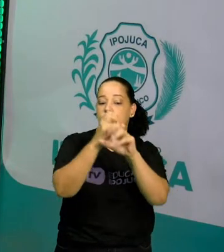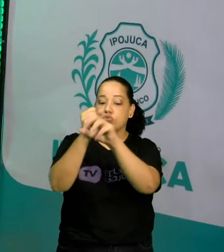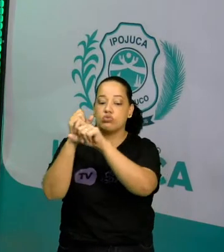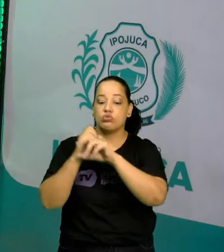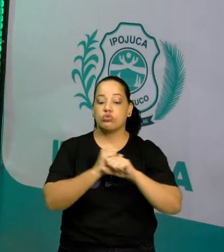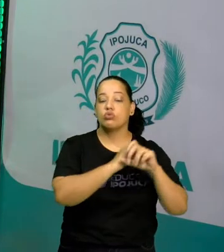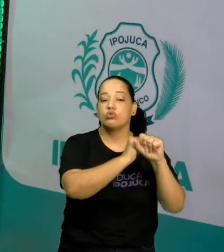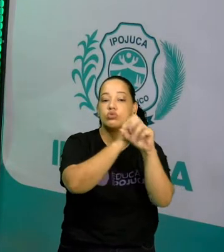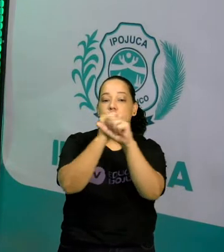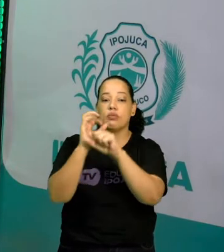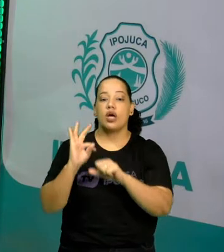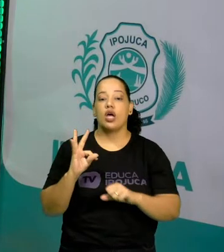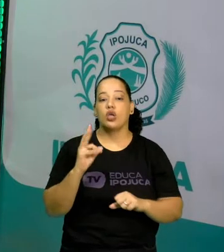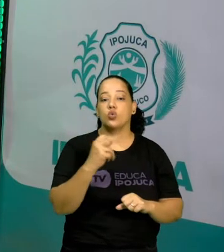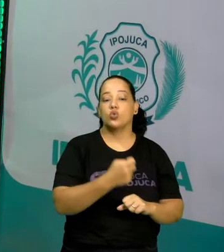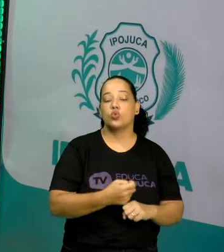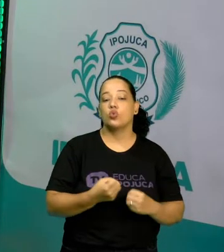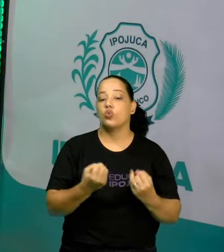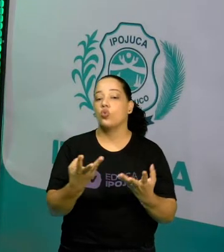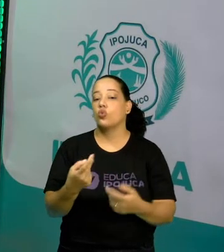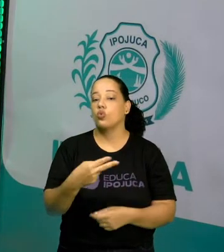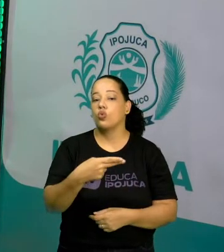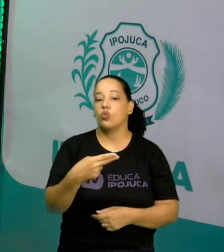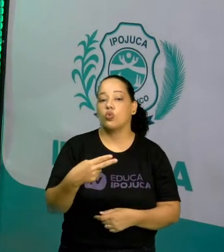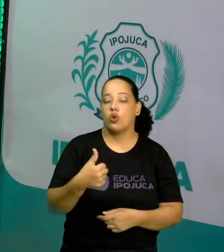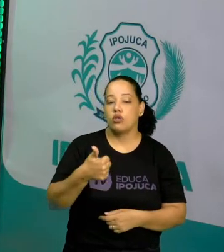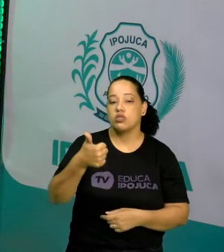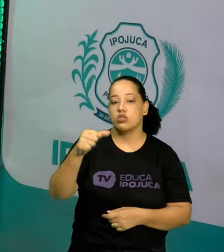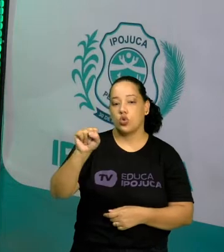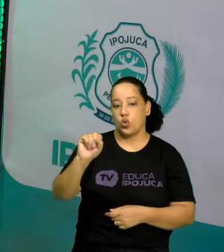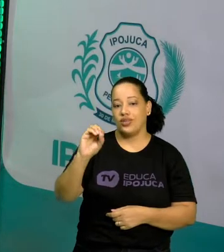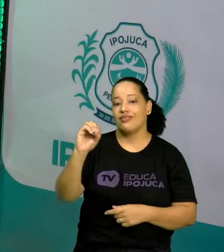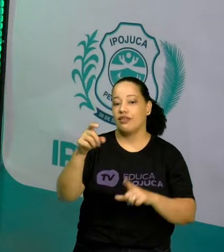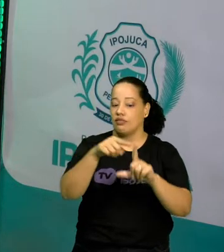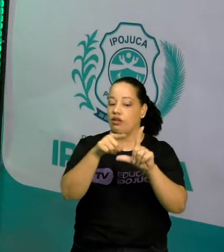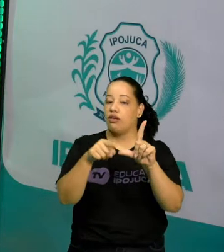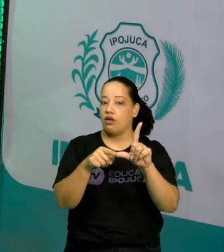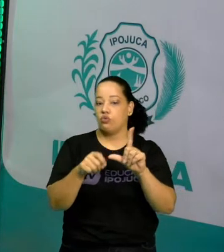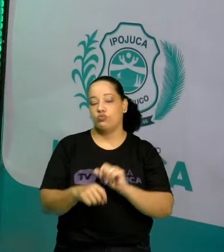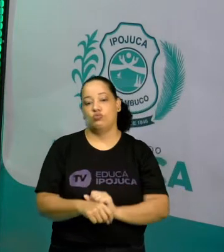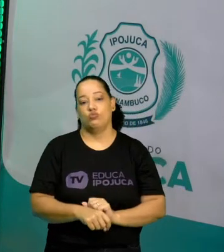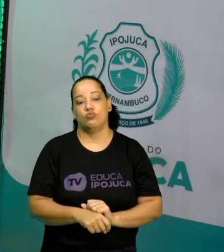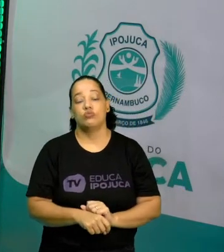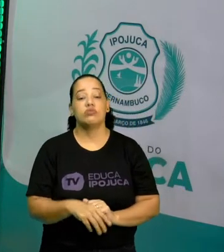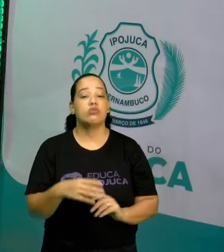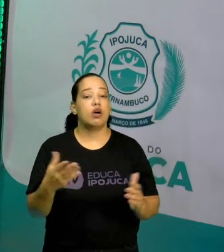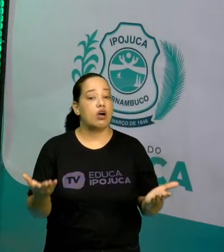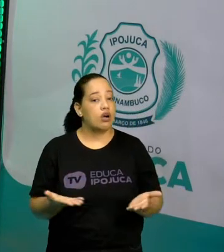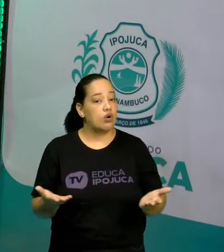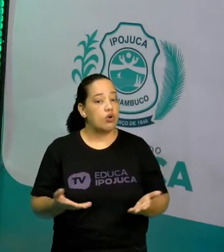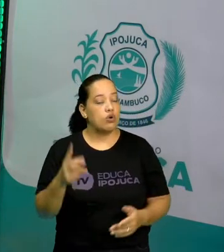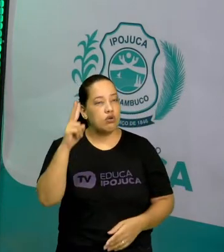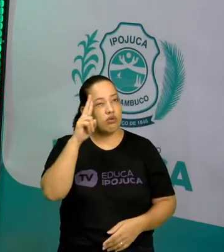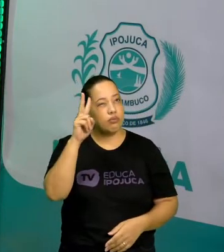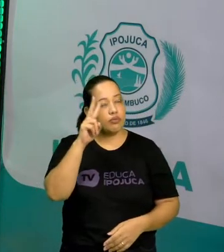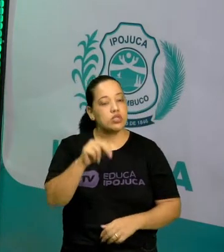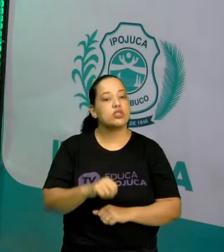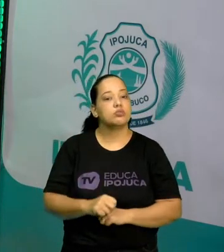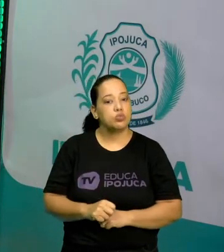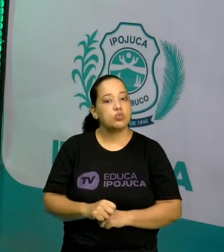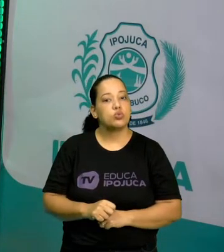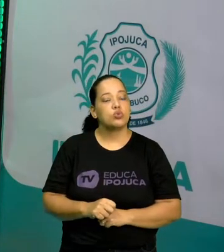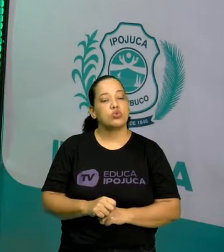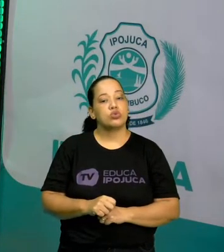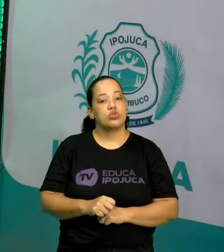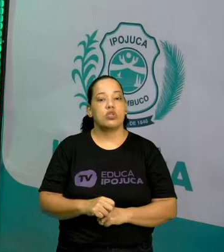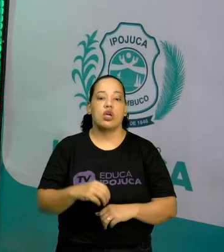a 180 graus, ok? Já que falamos aí, relembramos